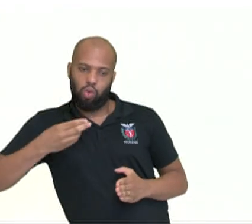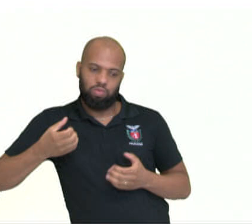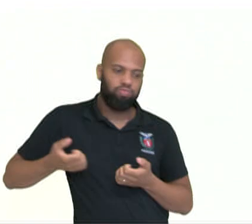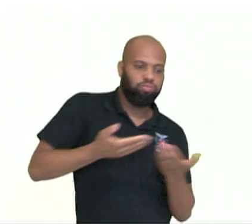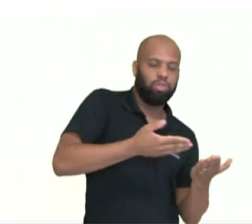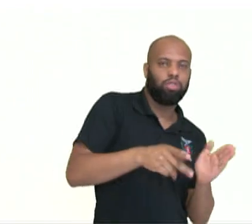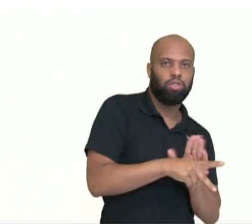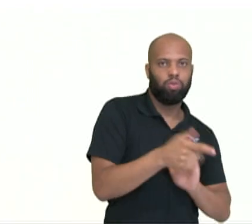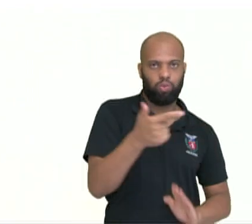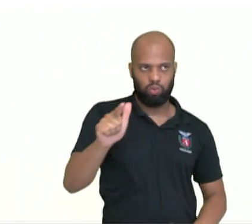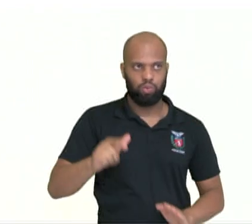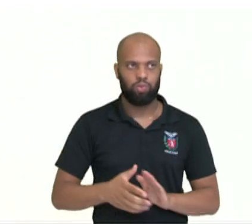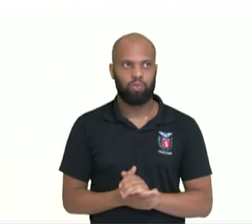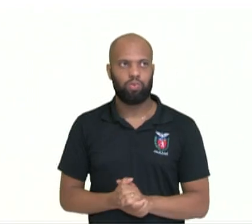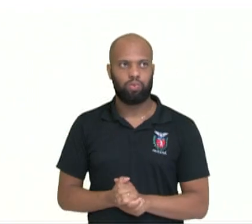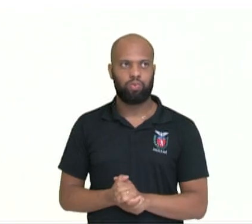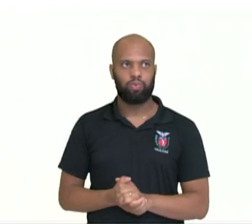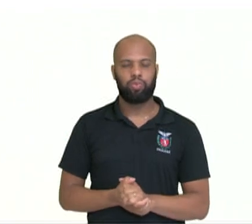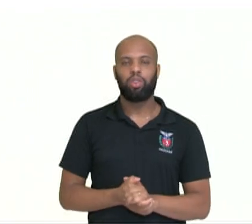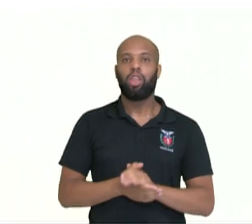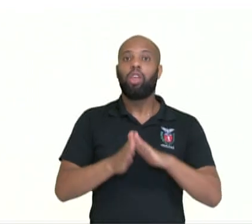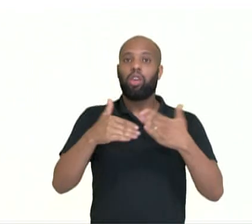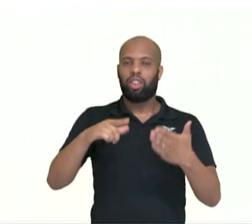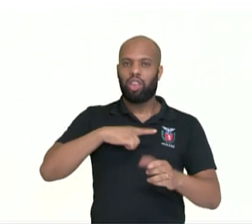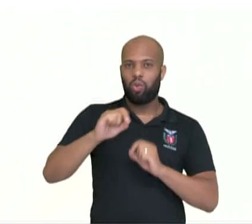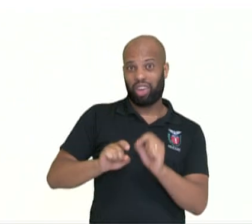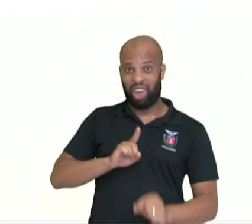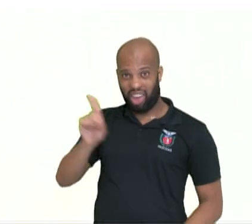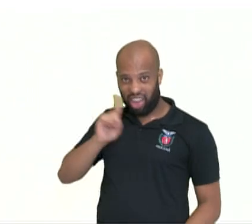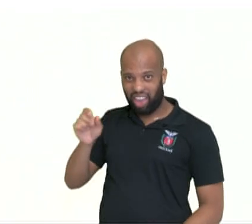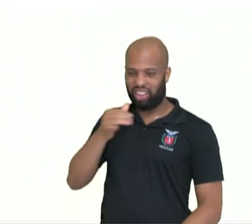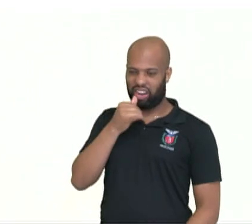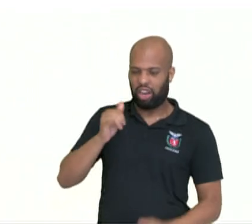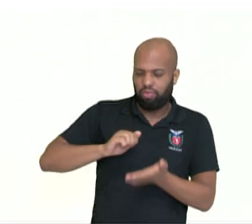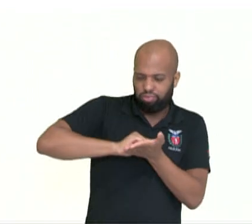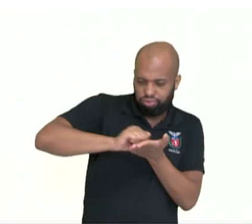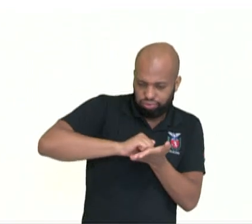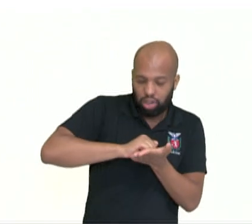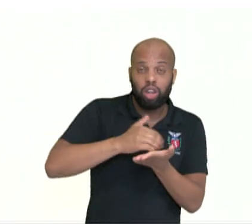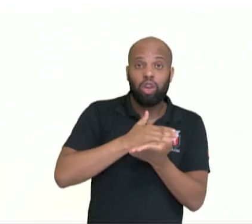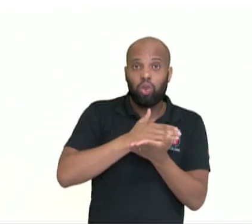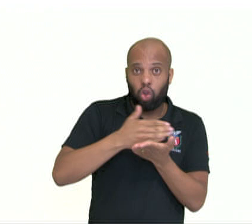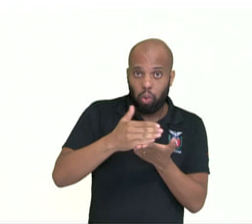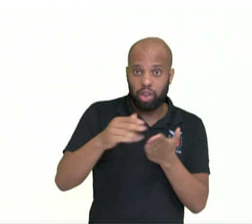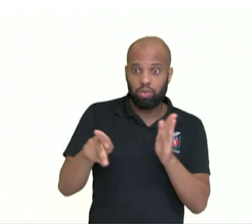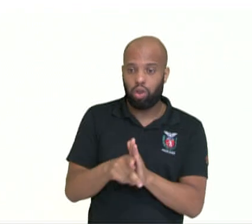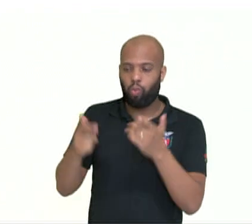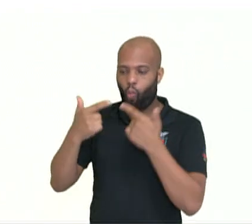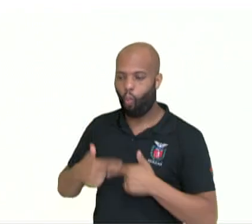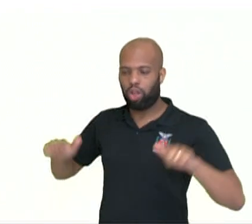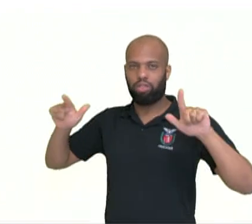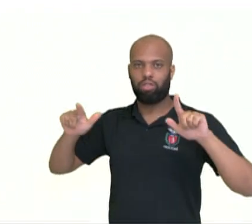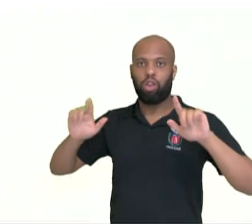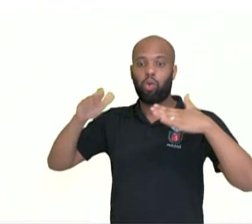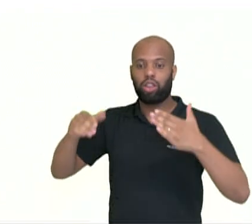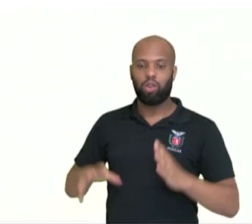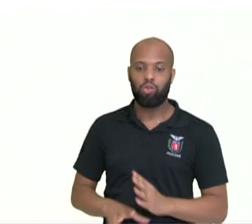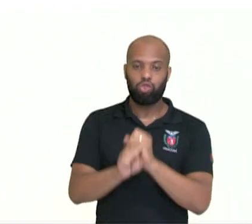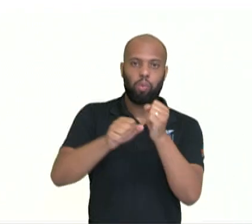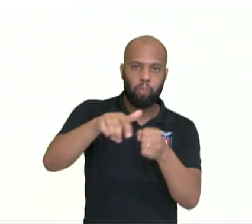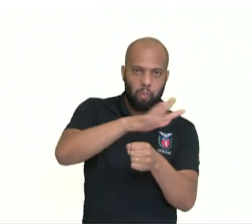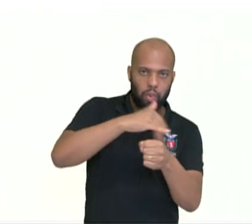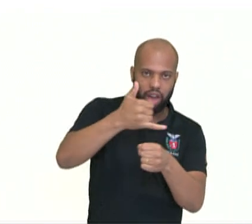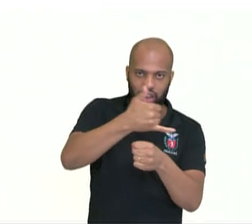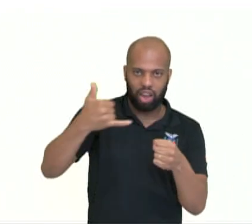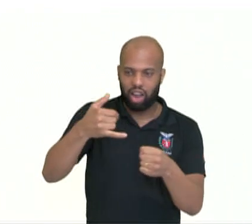ok? A eletrização por atrito, então, me garante o seguinte, no início tem corpos neutros, então a carga total inicial é 0.